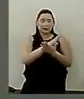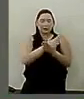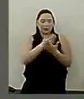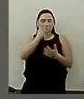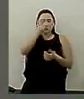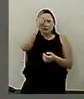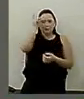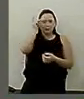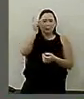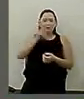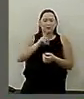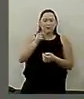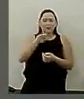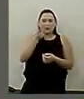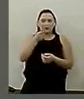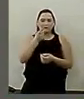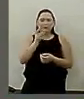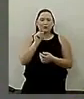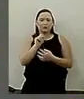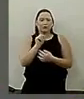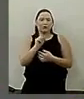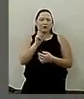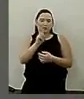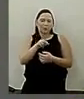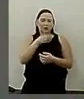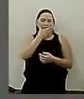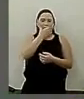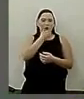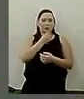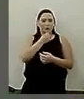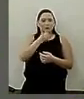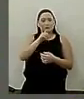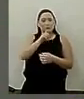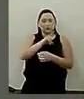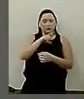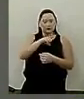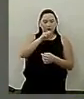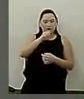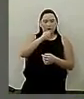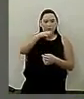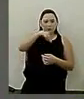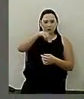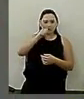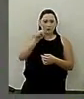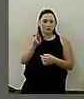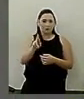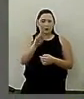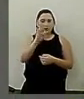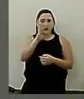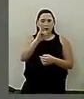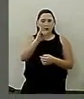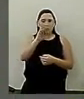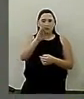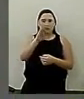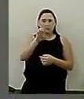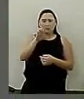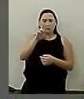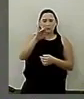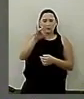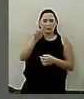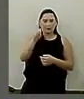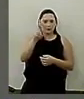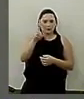pessoas mencionavam o nome Mar de Tiberíades. E também aparece o nome Mar